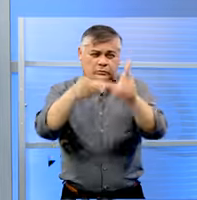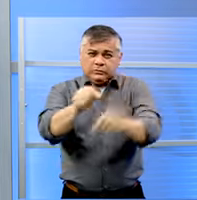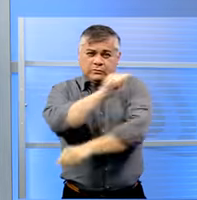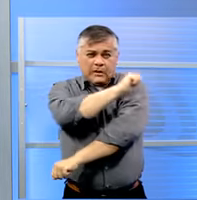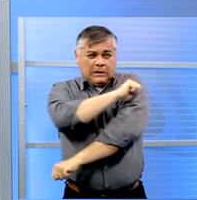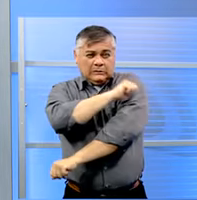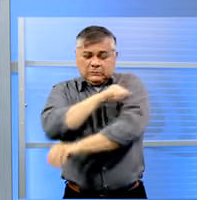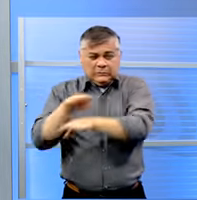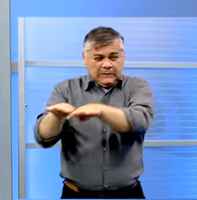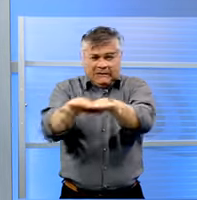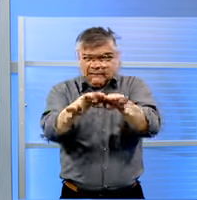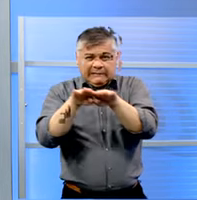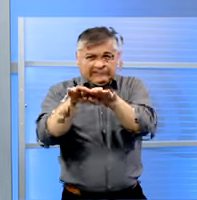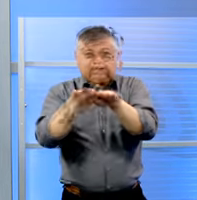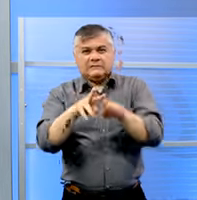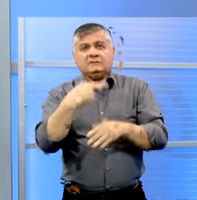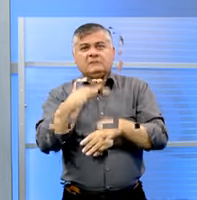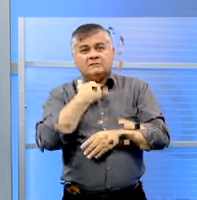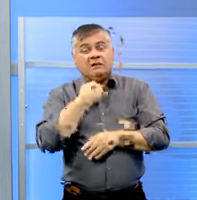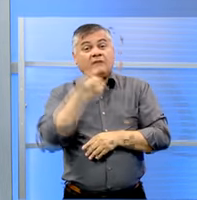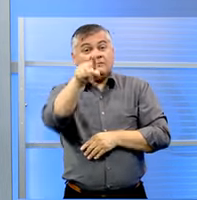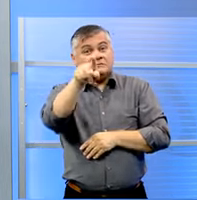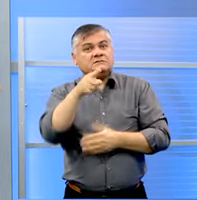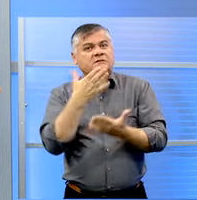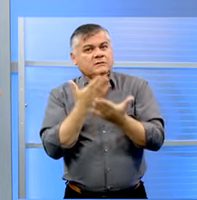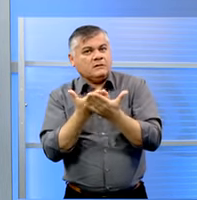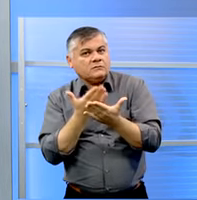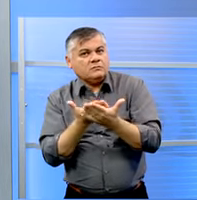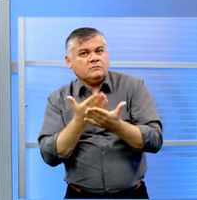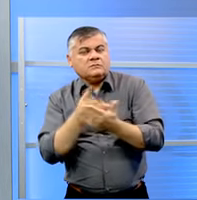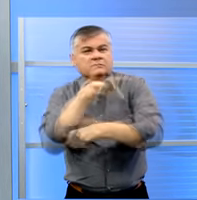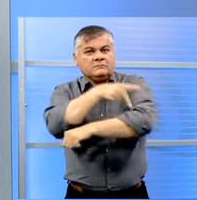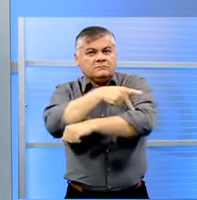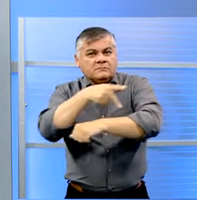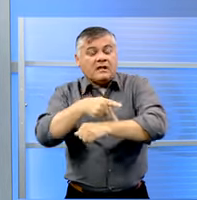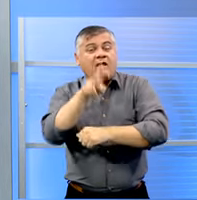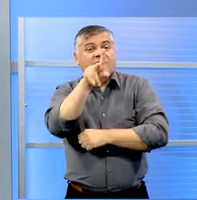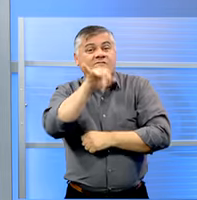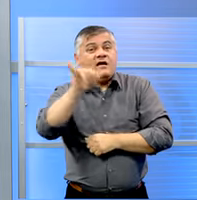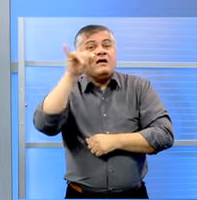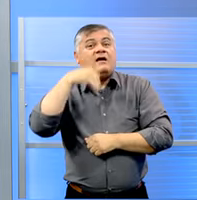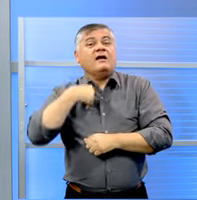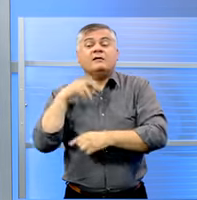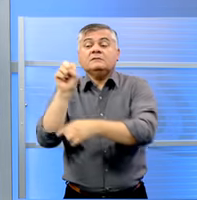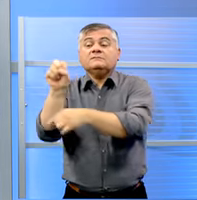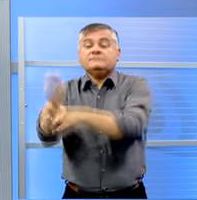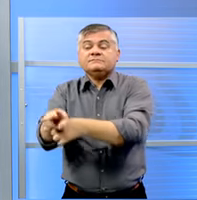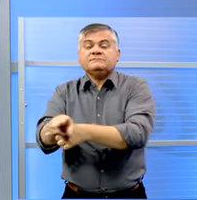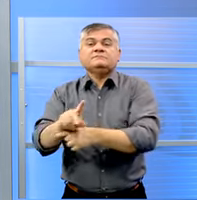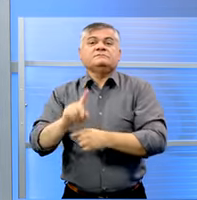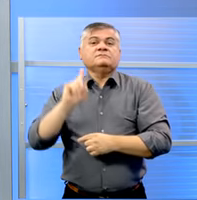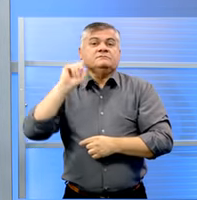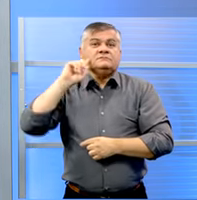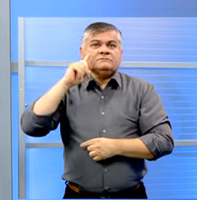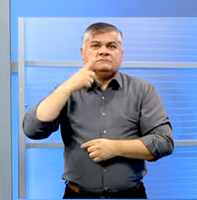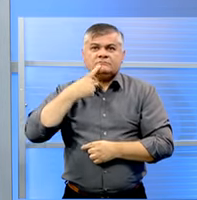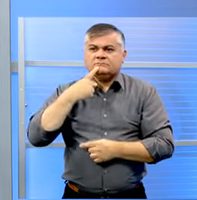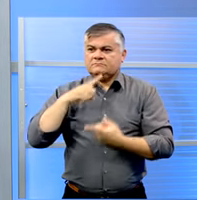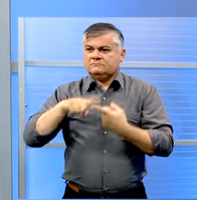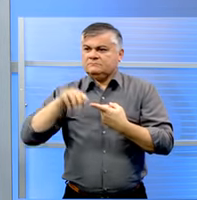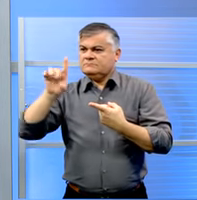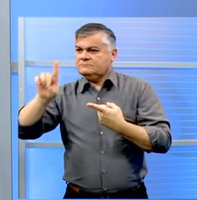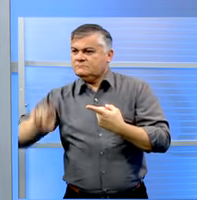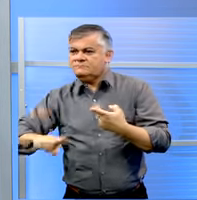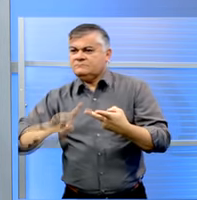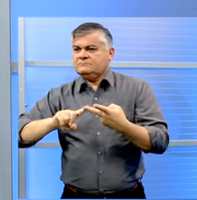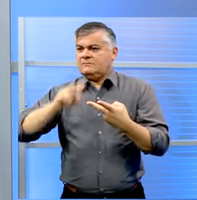Você que está ainda se preparando para isso vai ter a oportunidade de entrar em uma turma heterogênea. E verá que